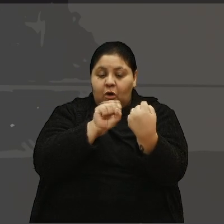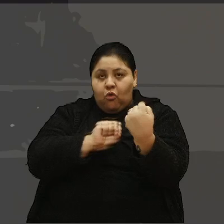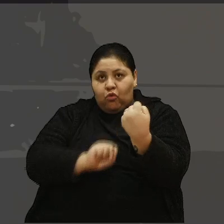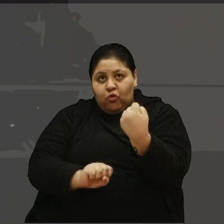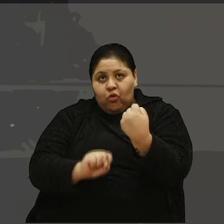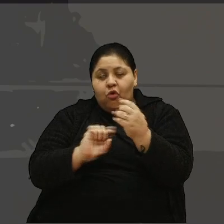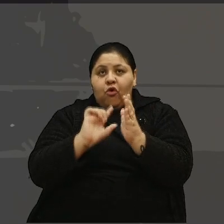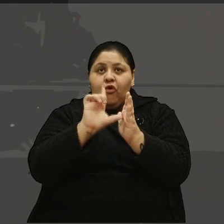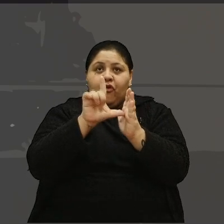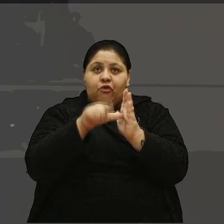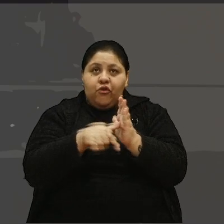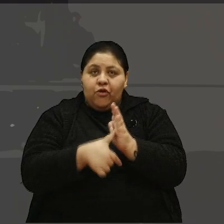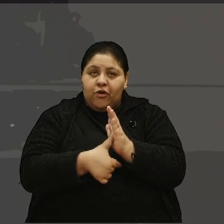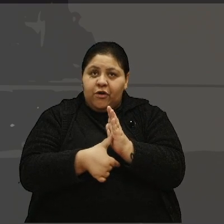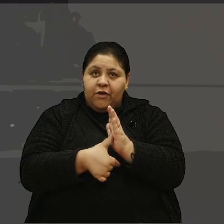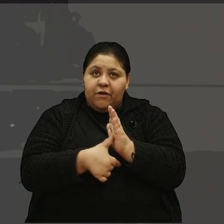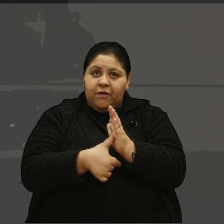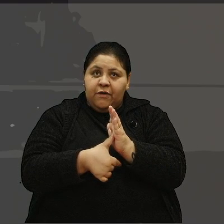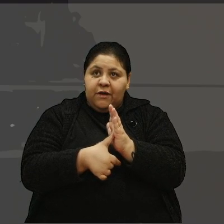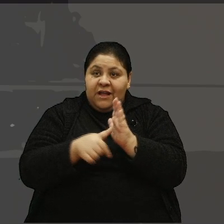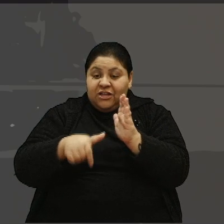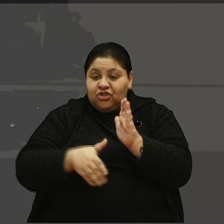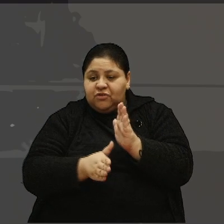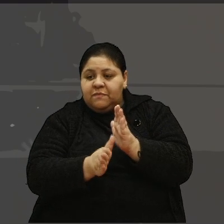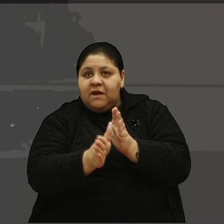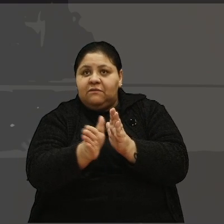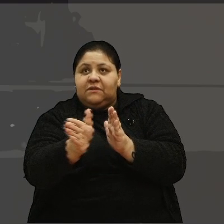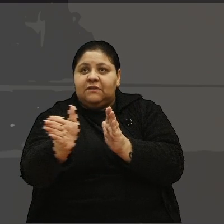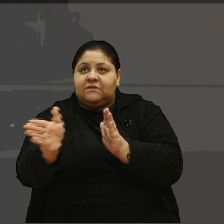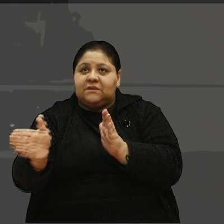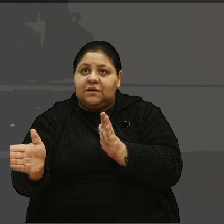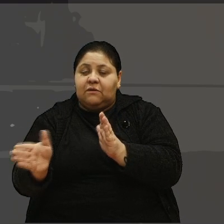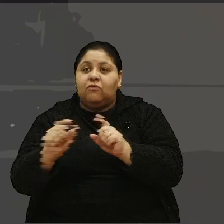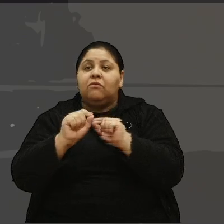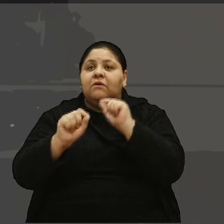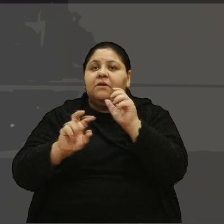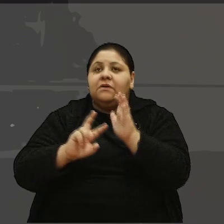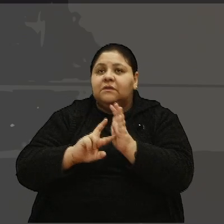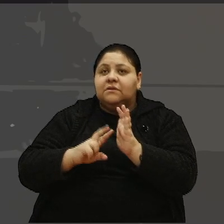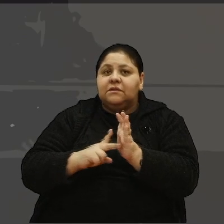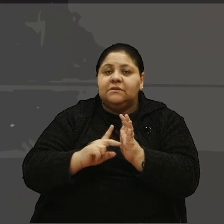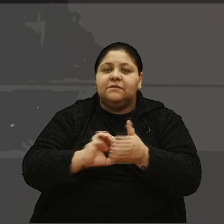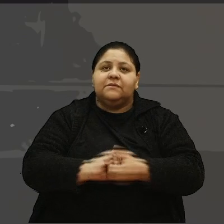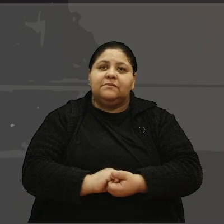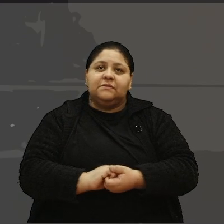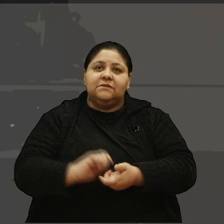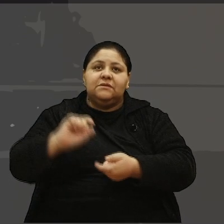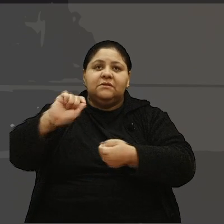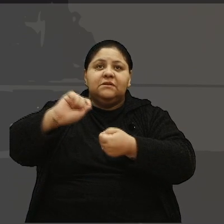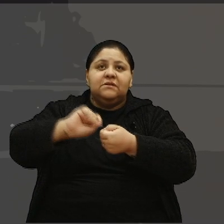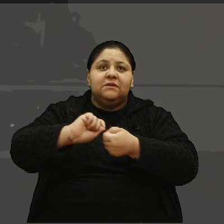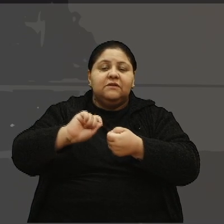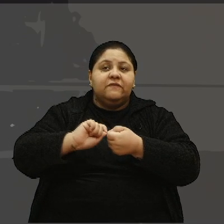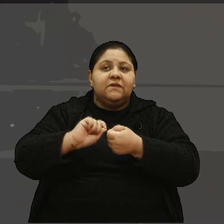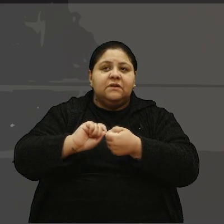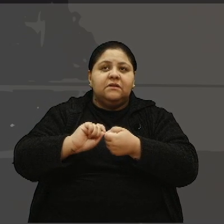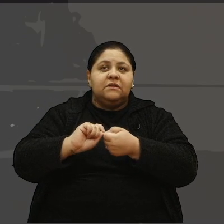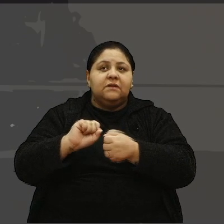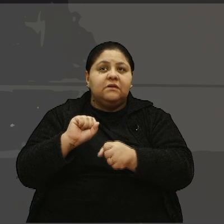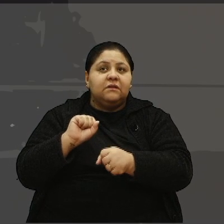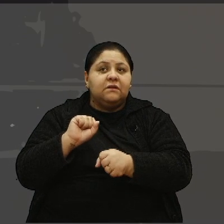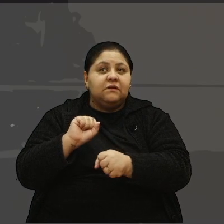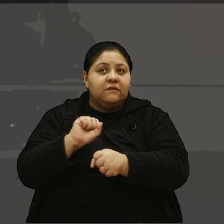depois fazem a conversão à direita. Ou seja, fazer a interrupção